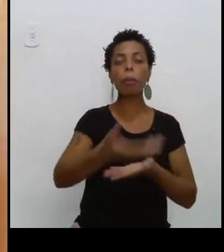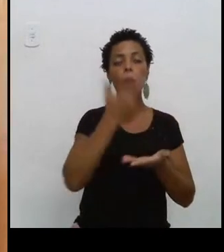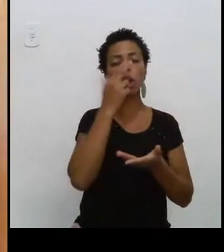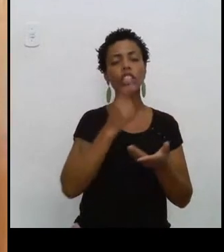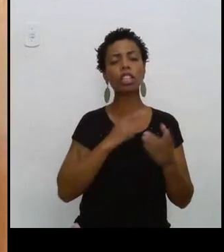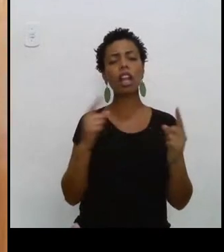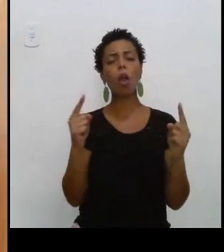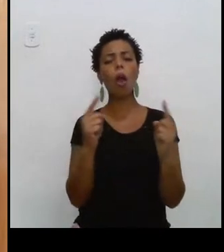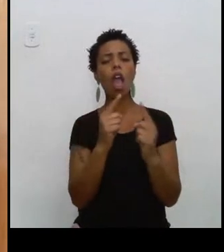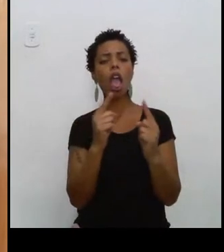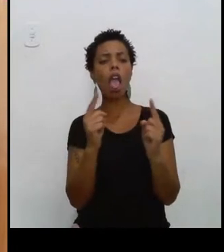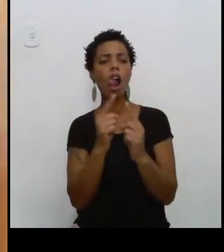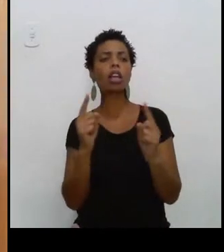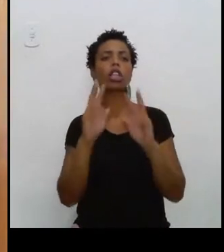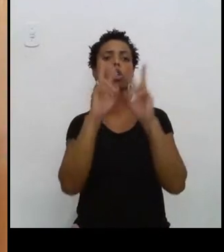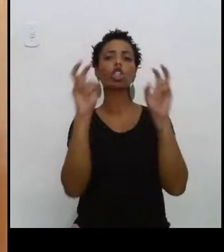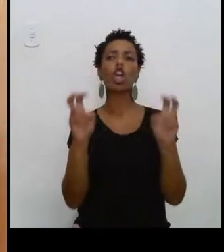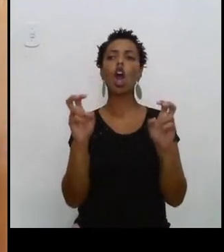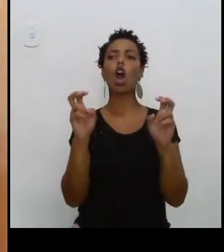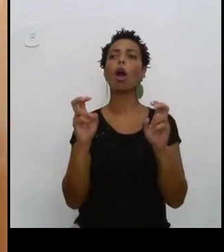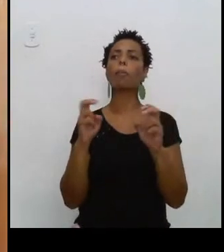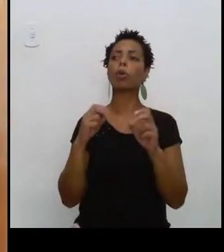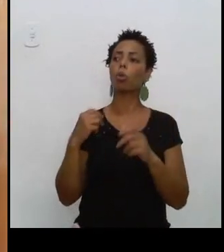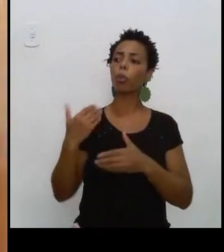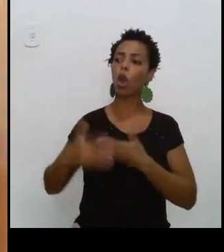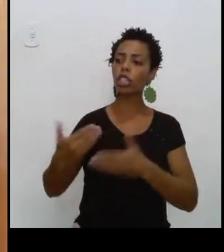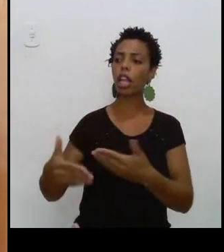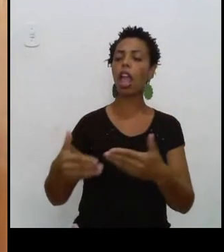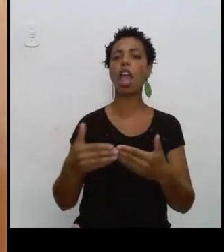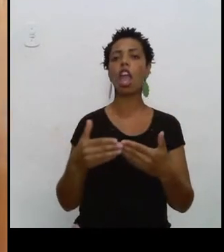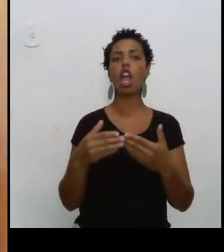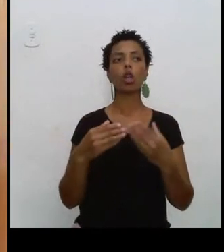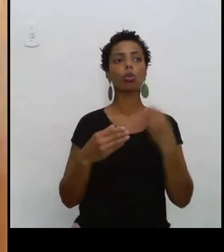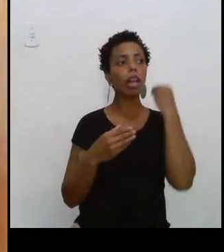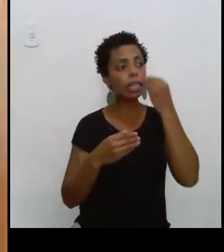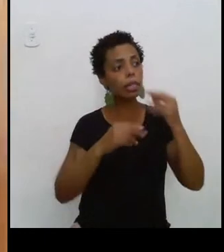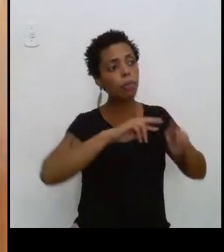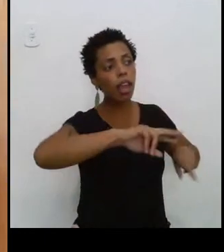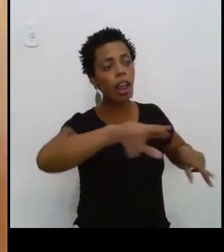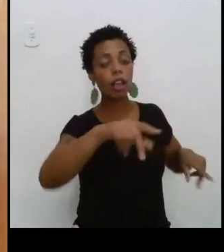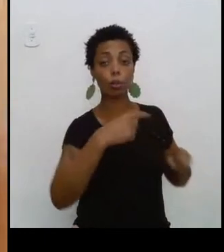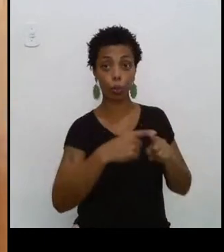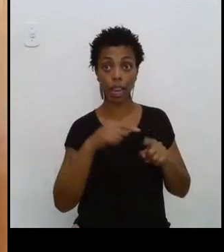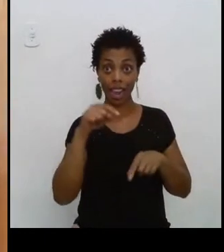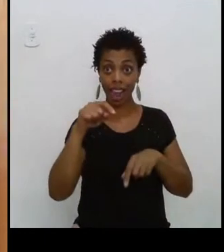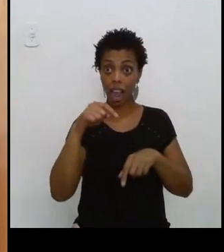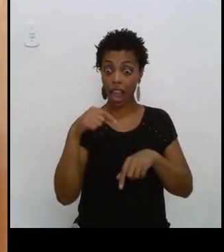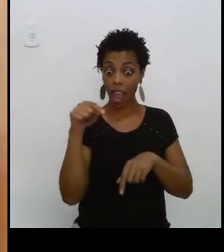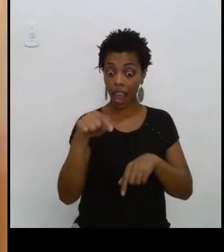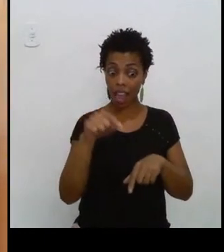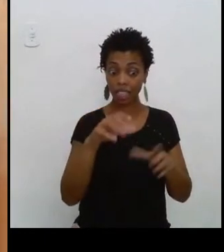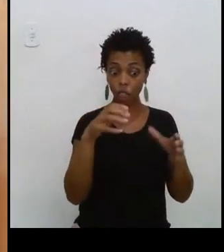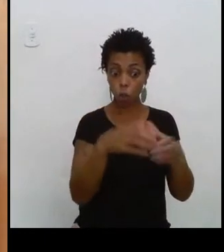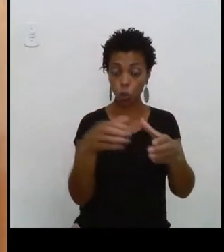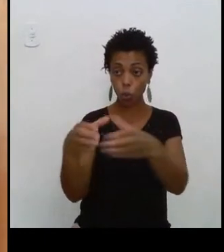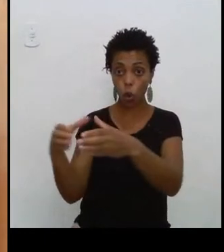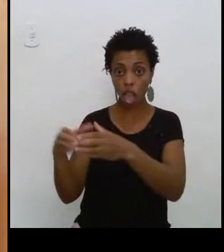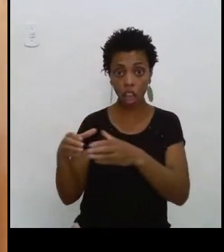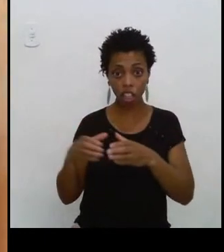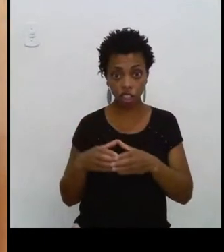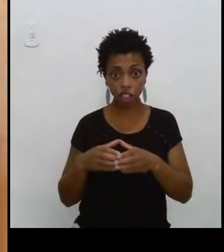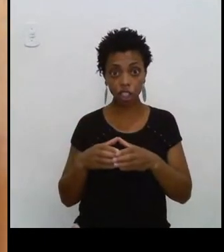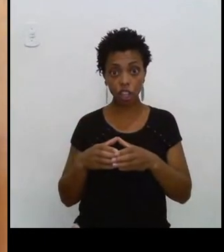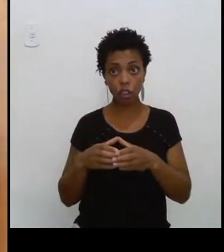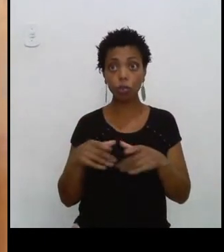o ano em sumamente Torres do coletivo também do verão é e pronto o que fazer se segura não pode